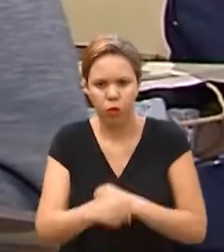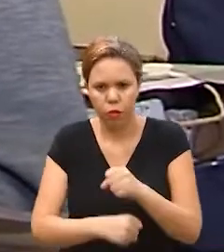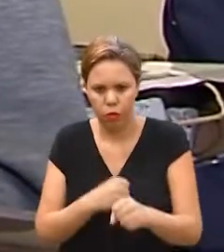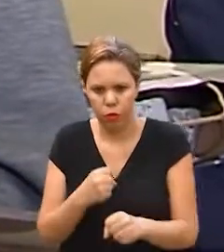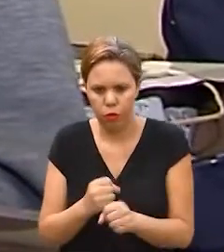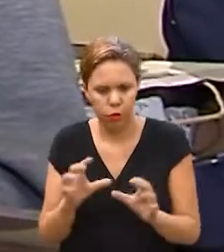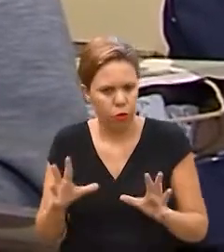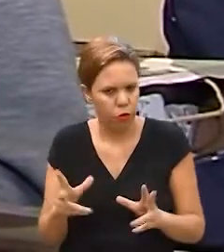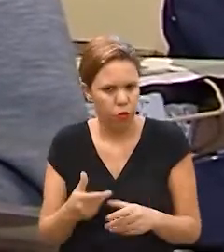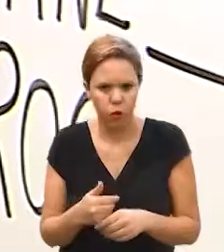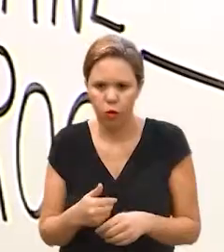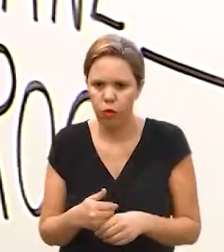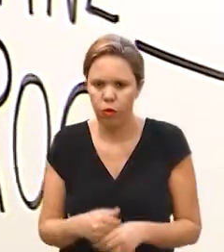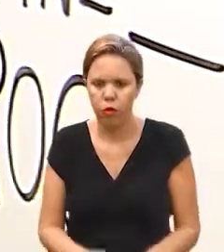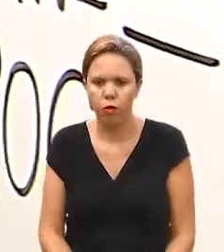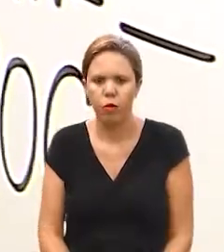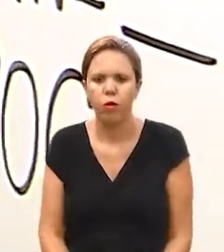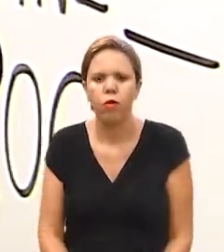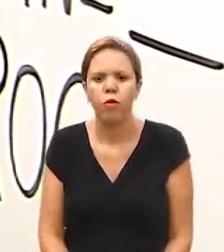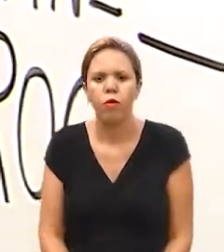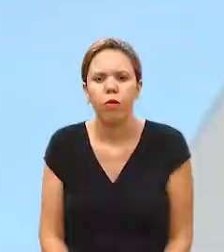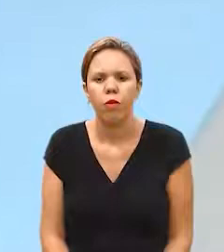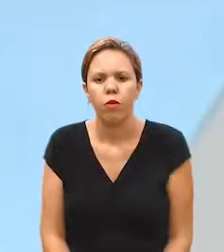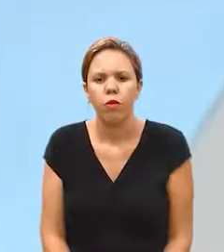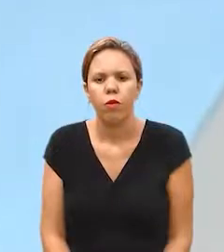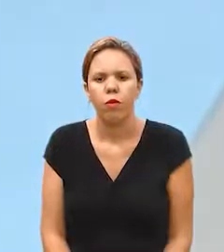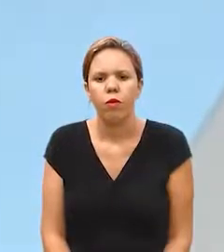inteiro. Não fique de fora.